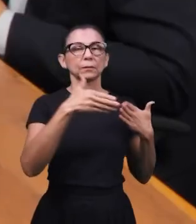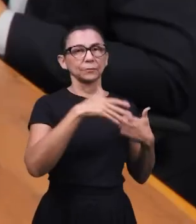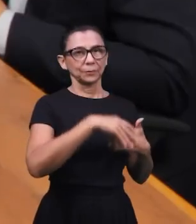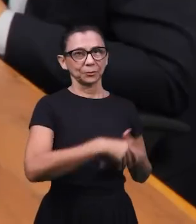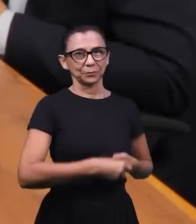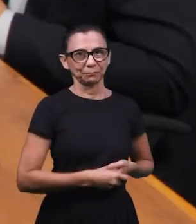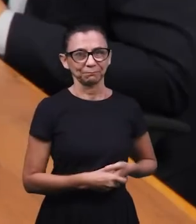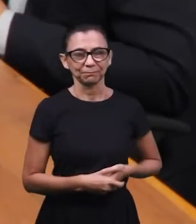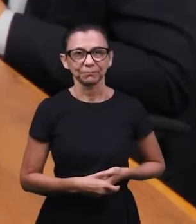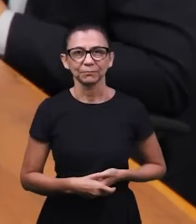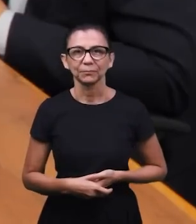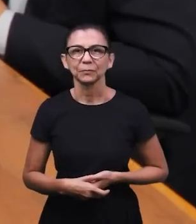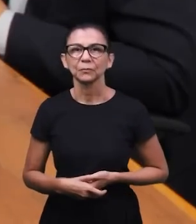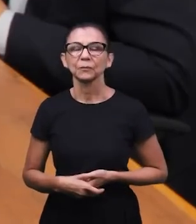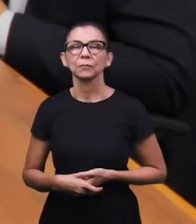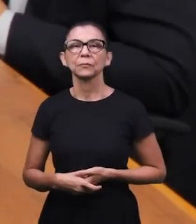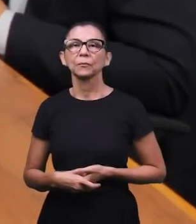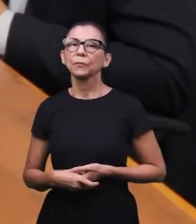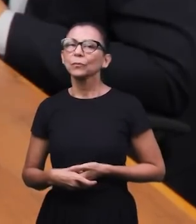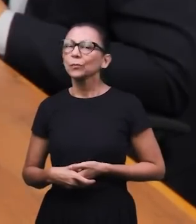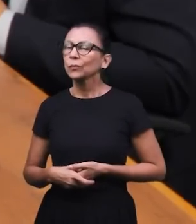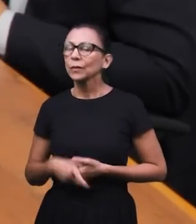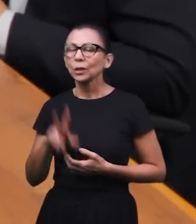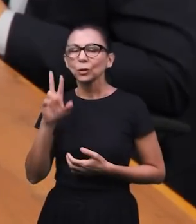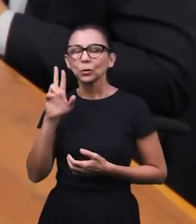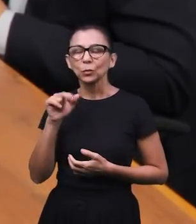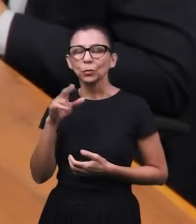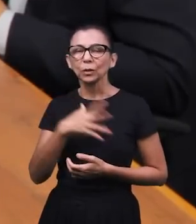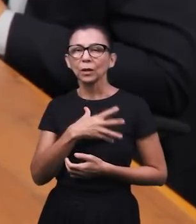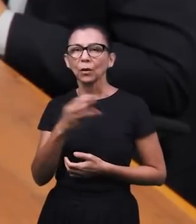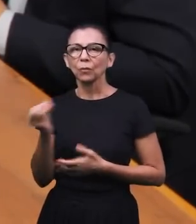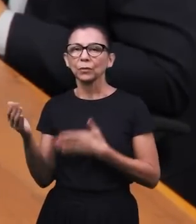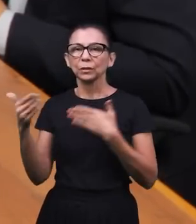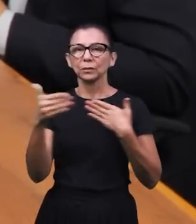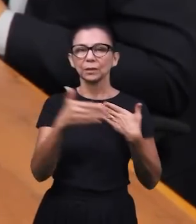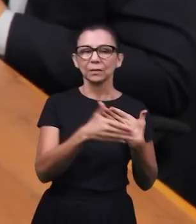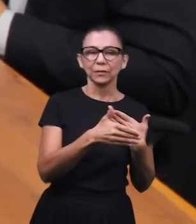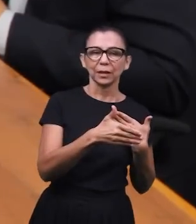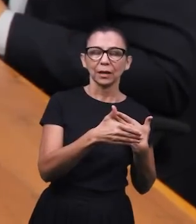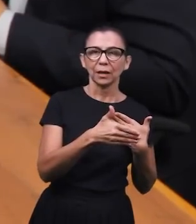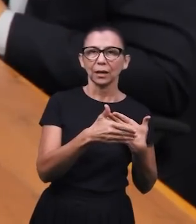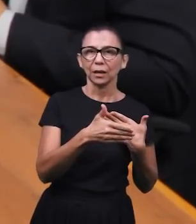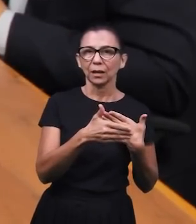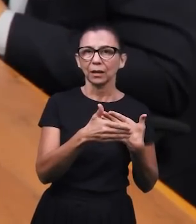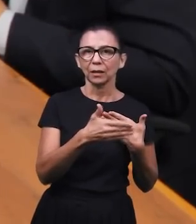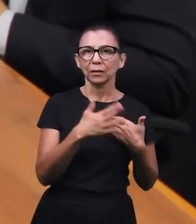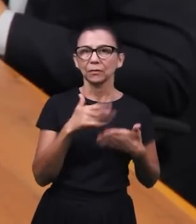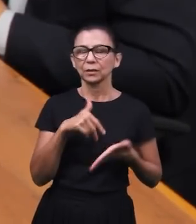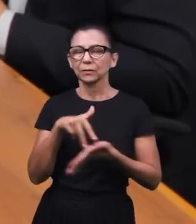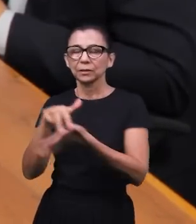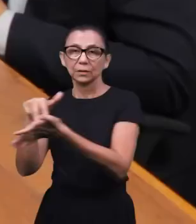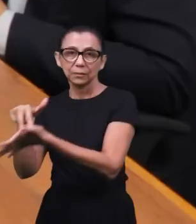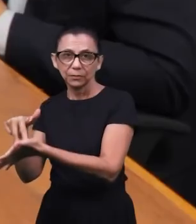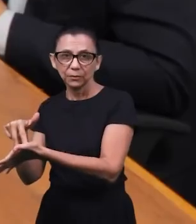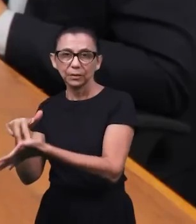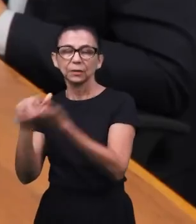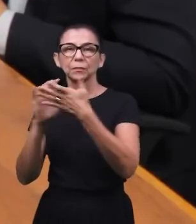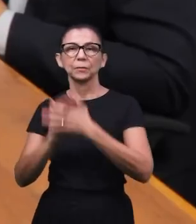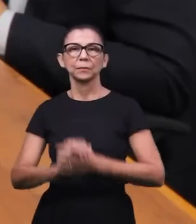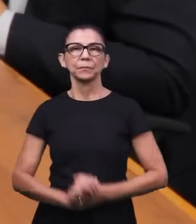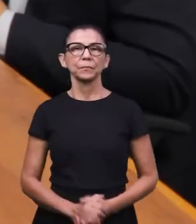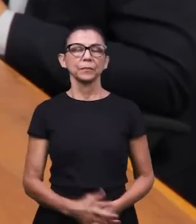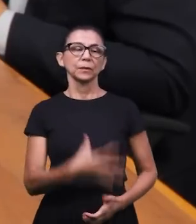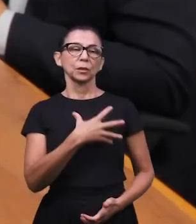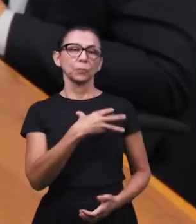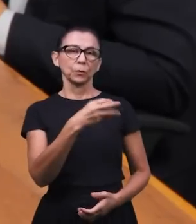versículo, ele não desviará dele. Aí você pensa, meu filho saiu da igreja, ele abandonou o Senhor, tudo, mas eu vou te dar uma